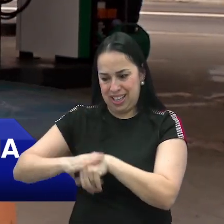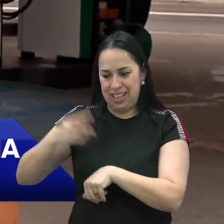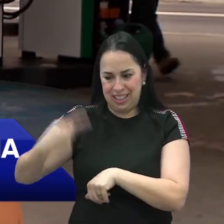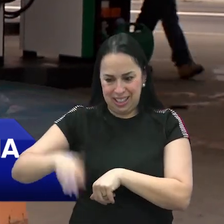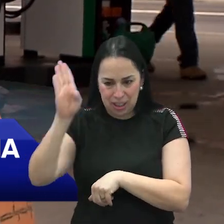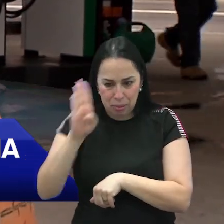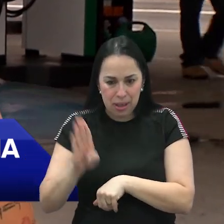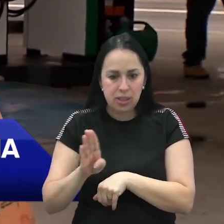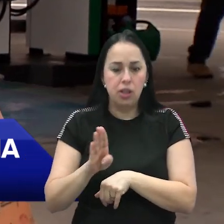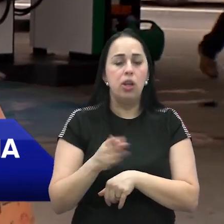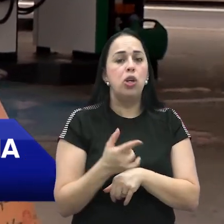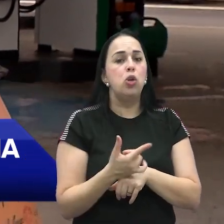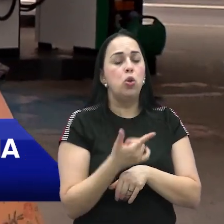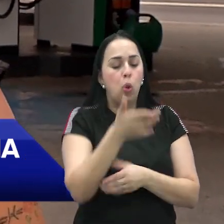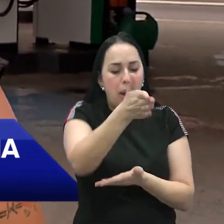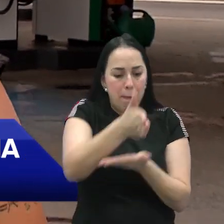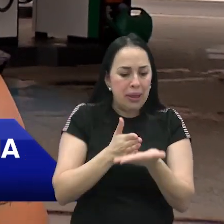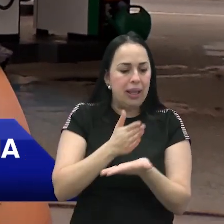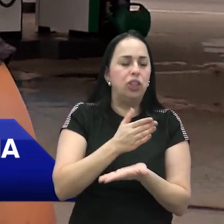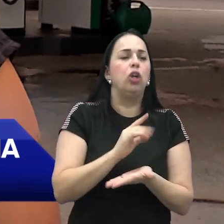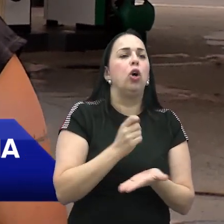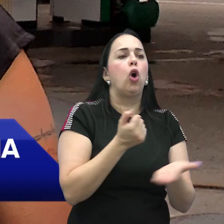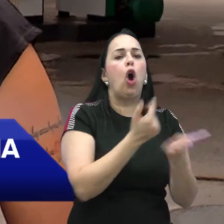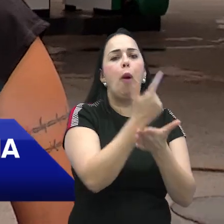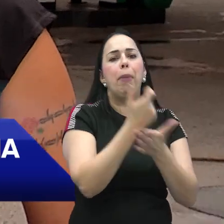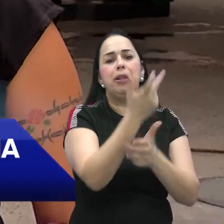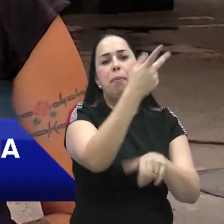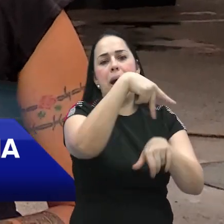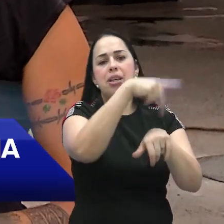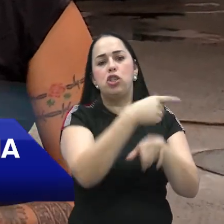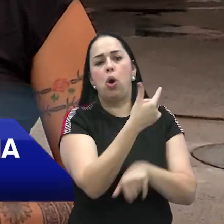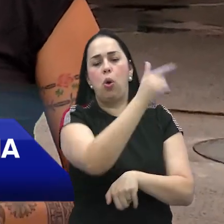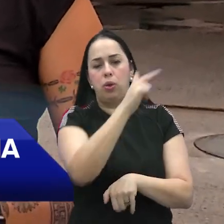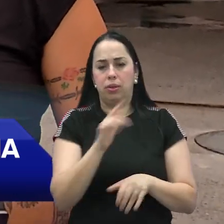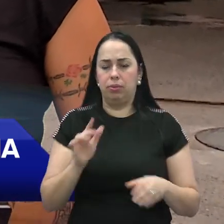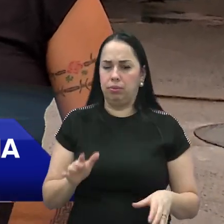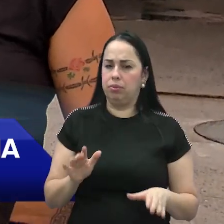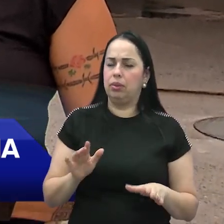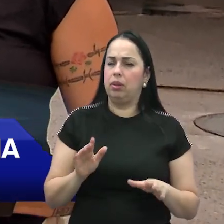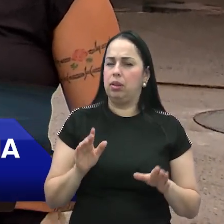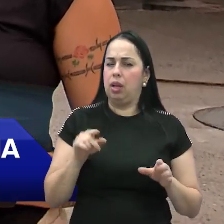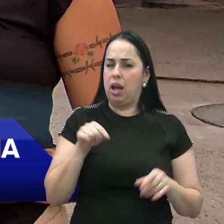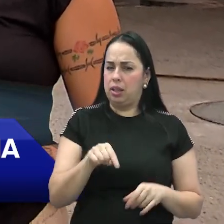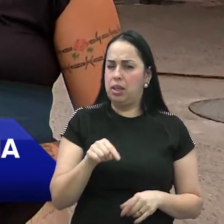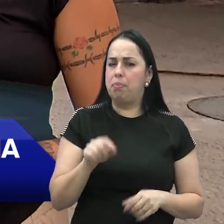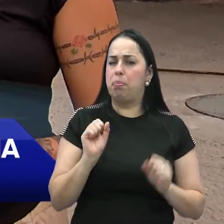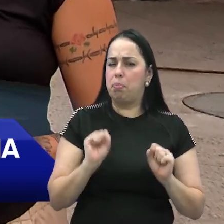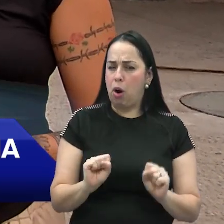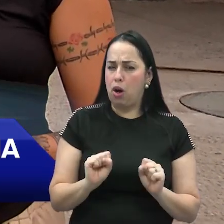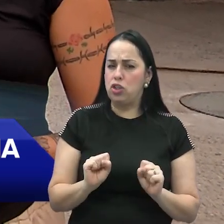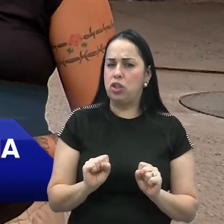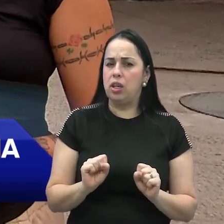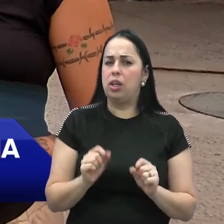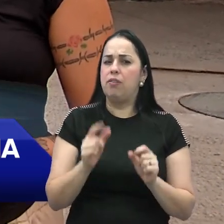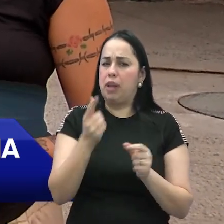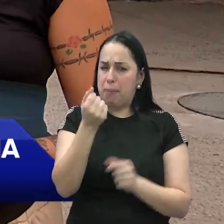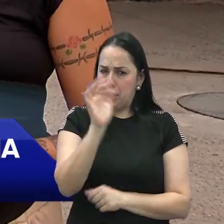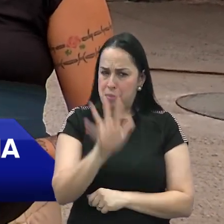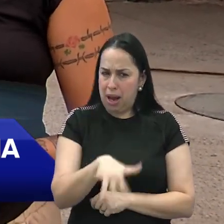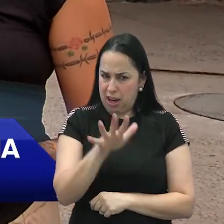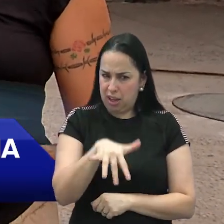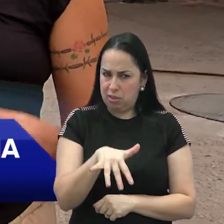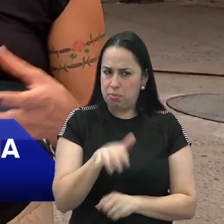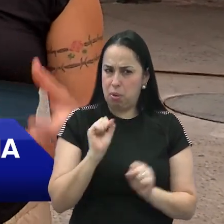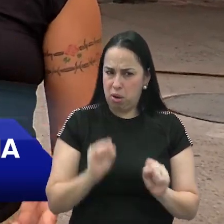gente importa um pedacinho. E na prática, essa medida pode ajudar a controlar a inflação e diminuir o preço da